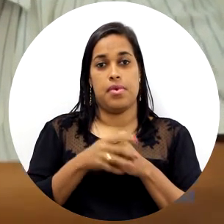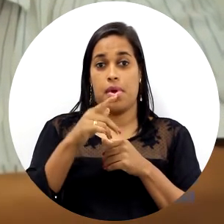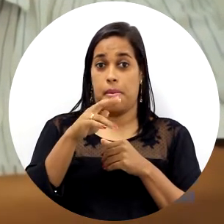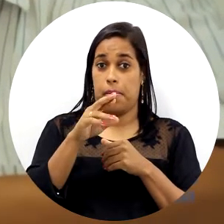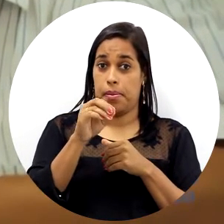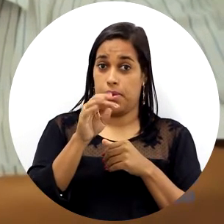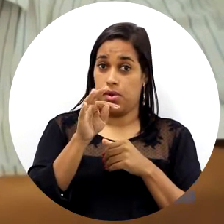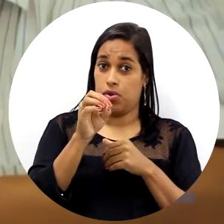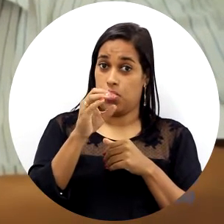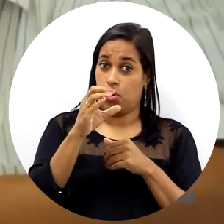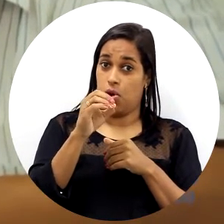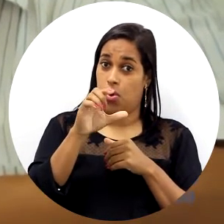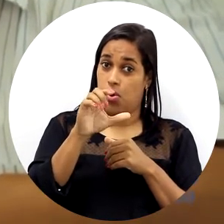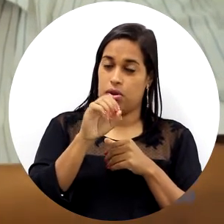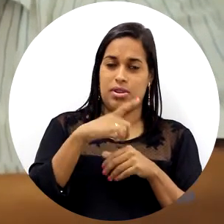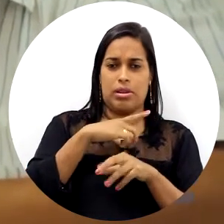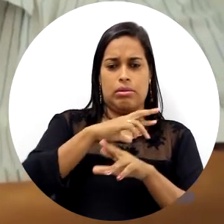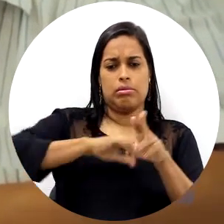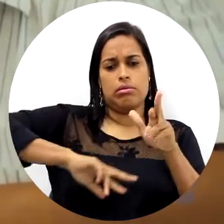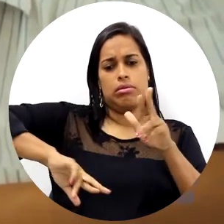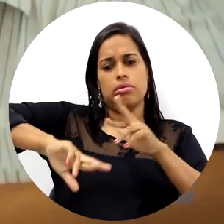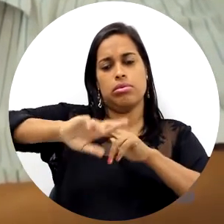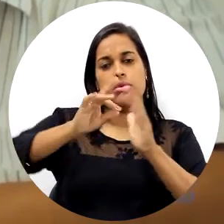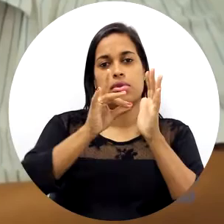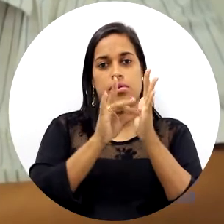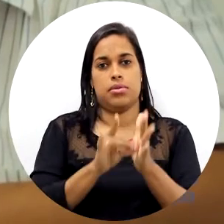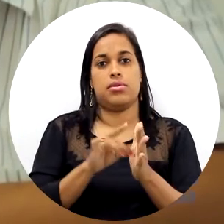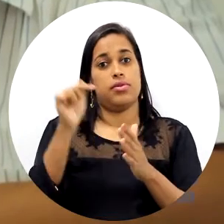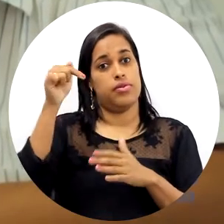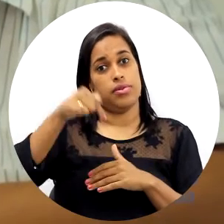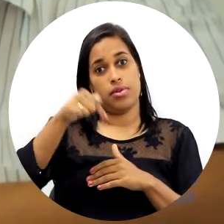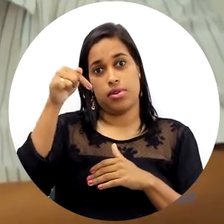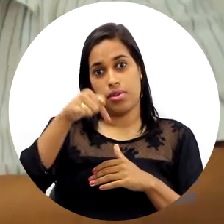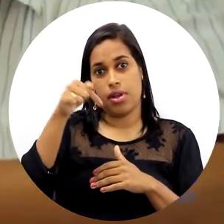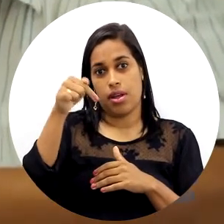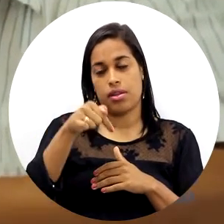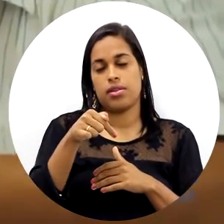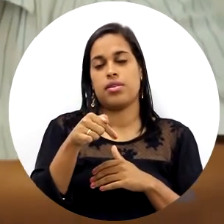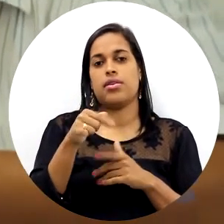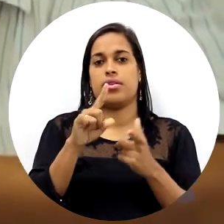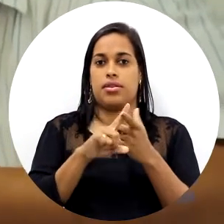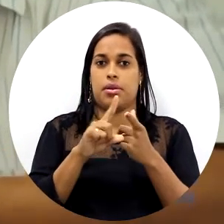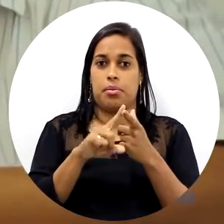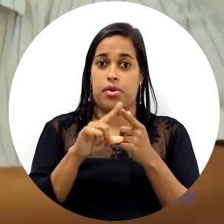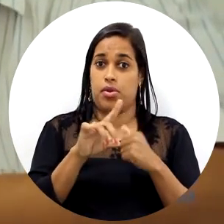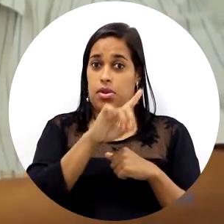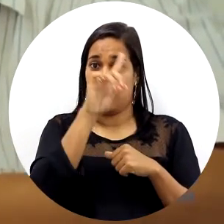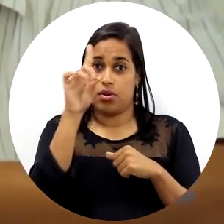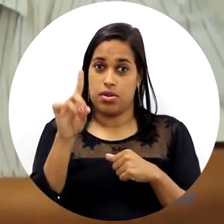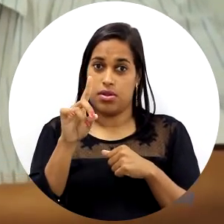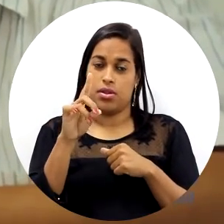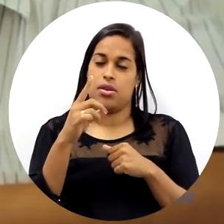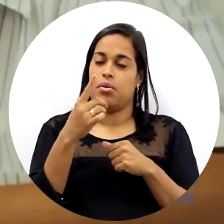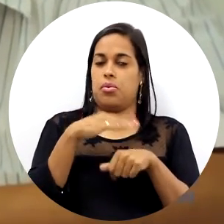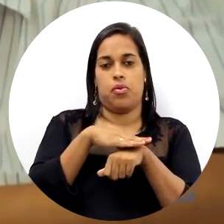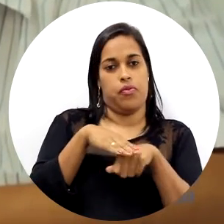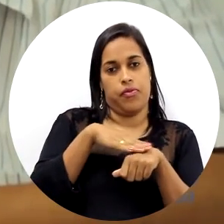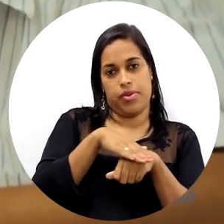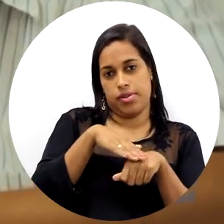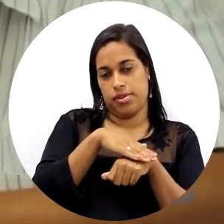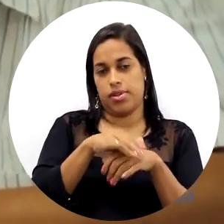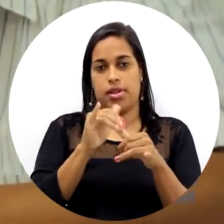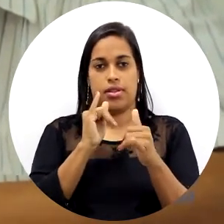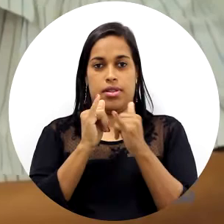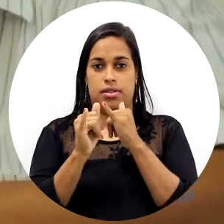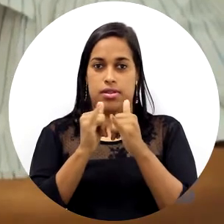O protocolo existe em diversas aplicações. Eu vou citar aqui as mais usuais que a gente usa durante o dia. Por exemplo, bater papo na